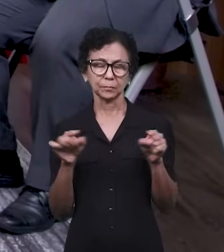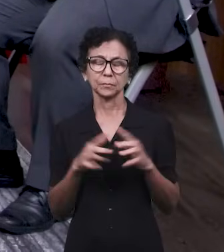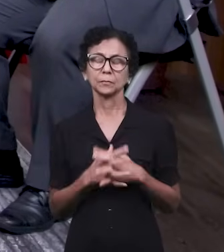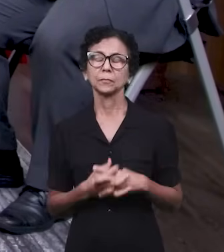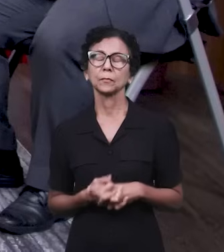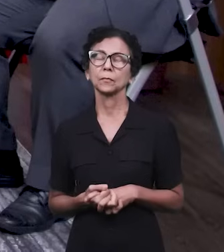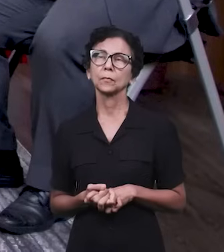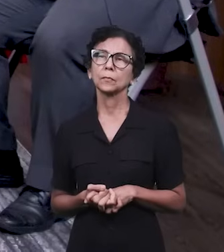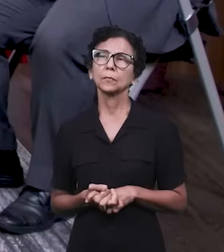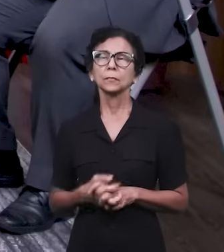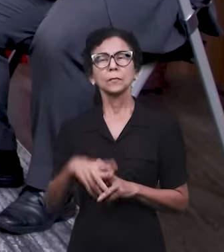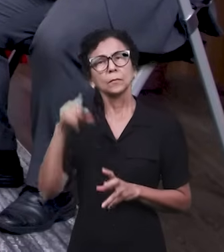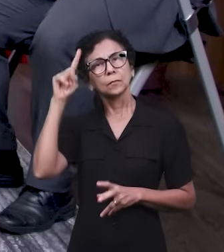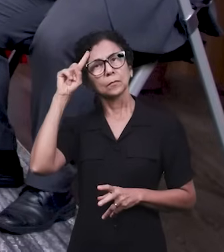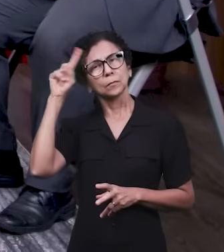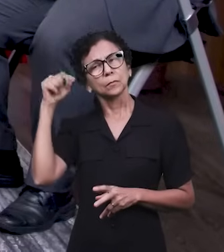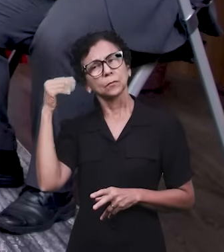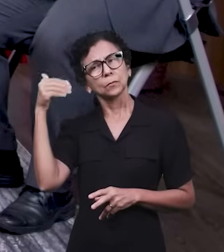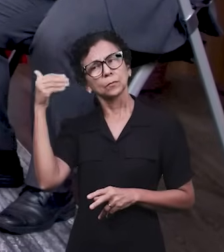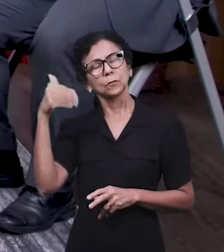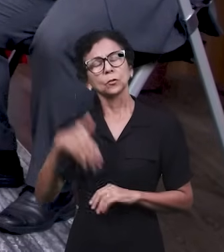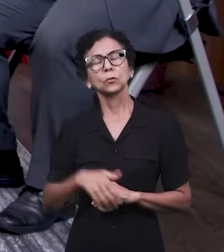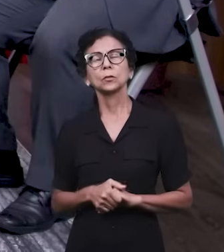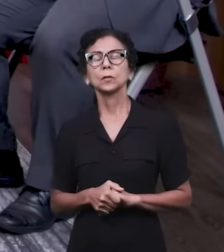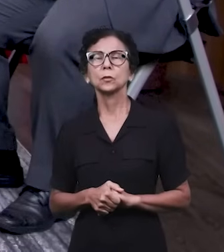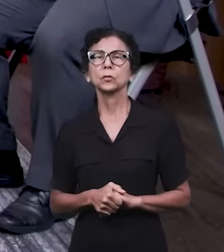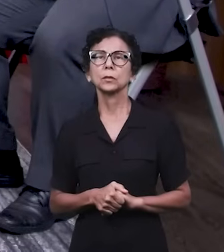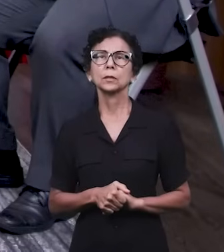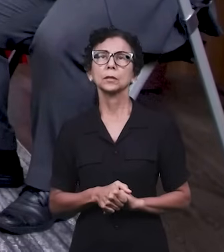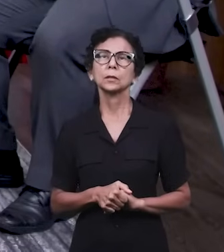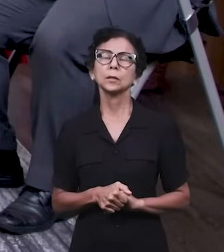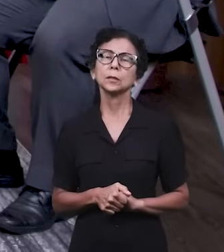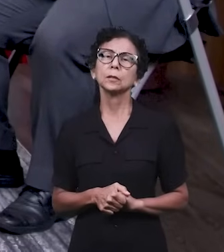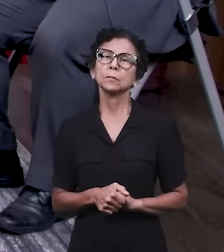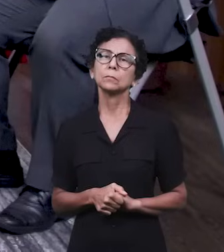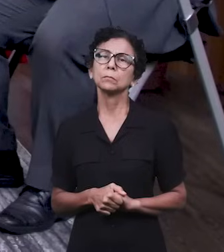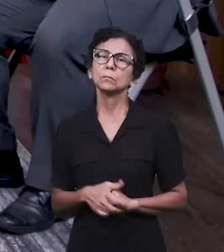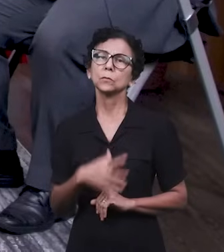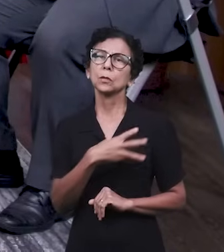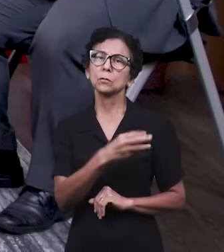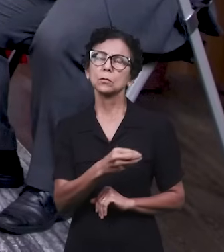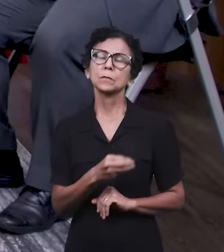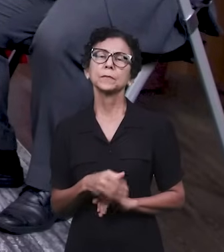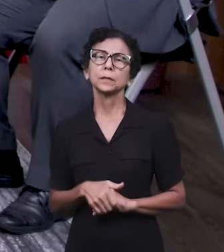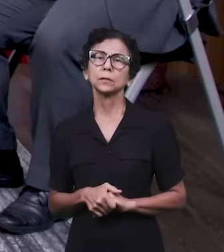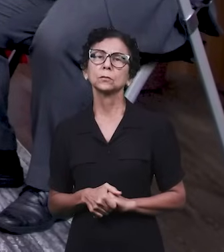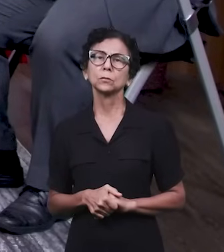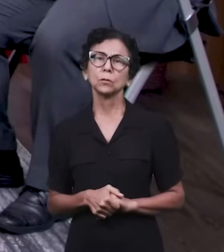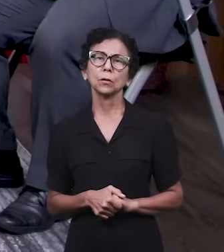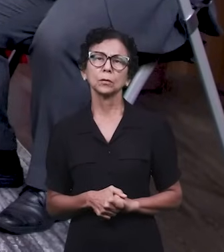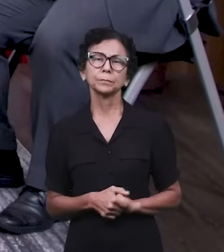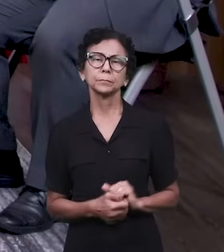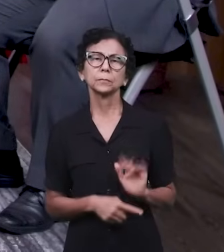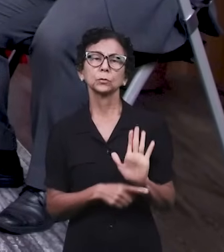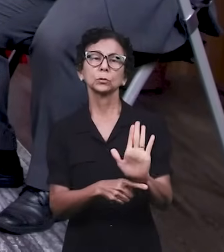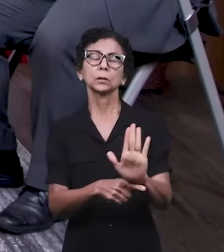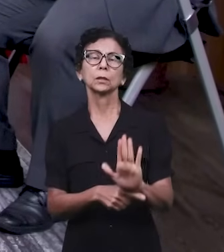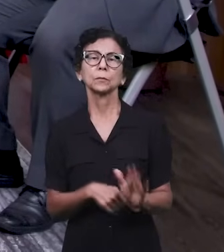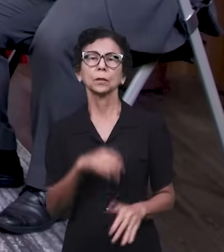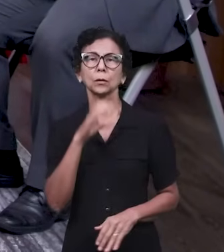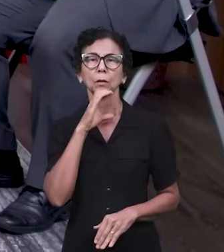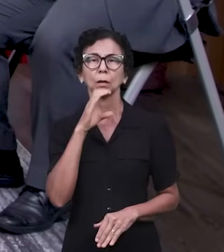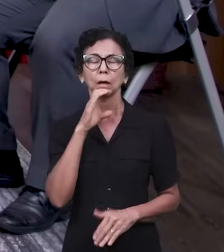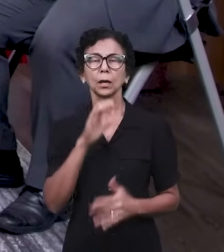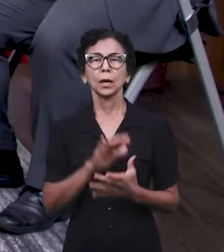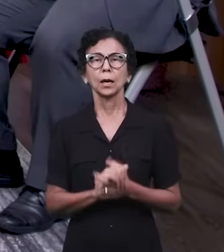conseguimos conduzir os nossos filhos ao conhecimento. Então existem, por exemplo, jogos pedagógicos que você consegue